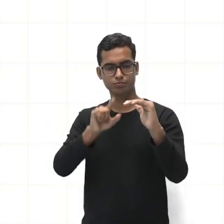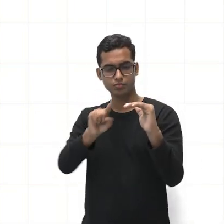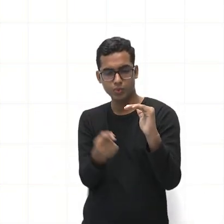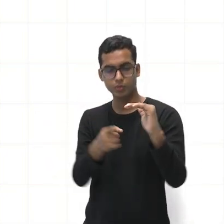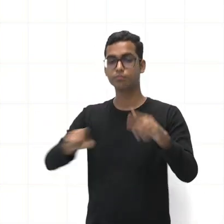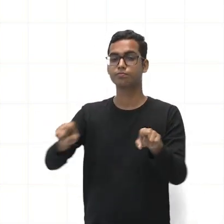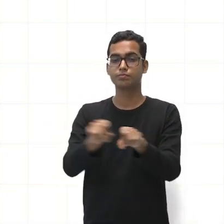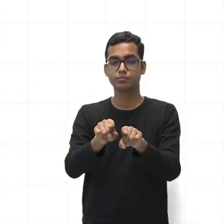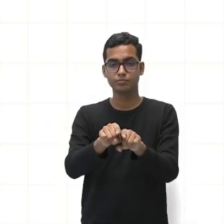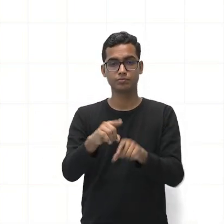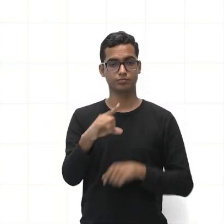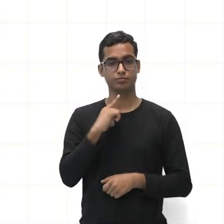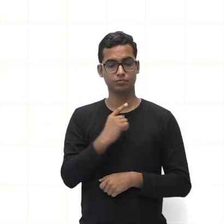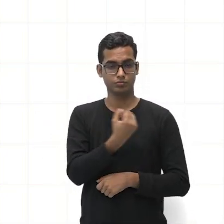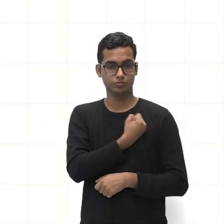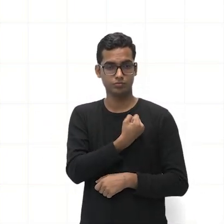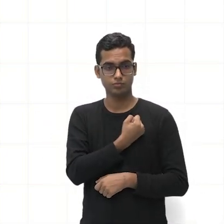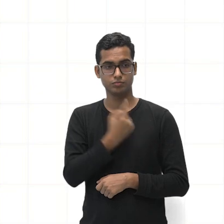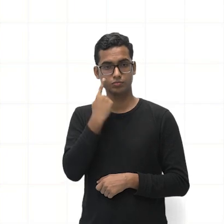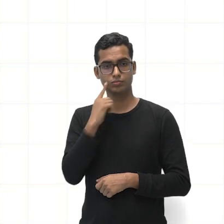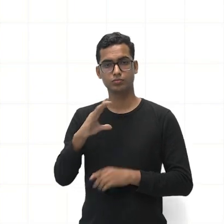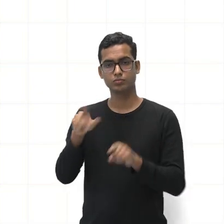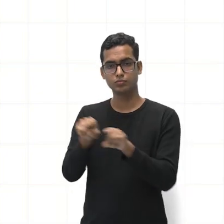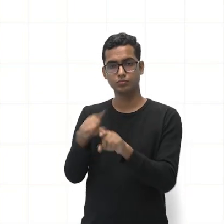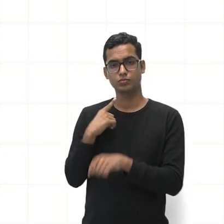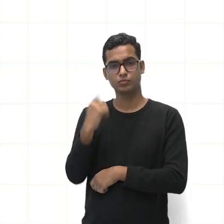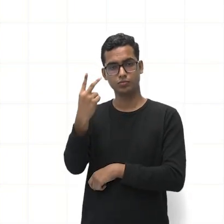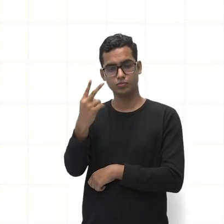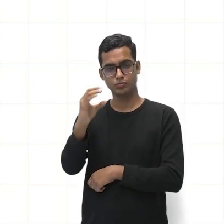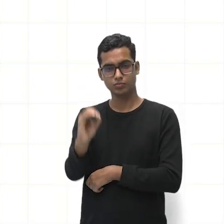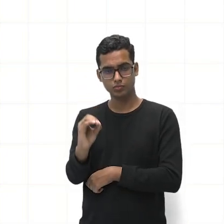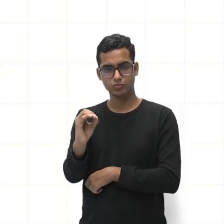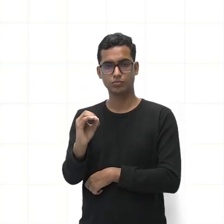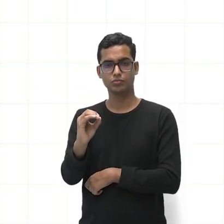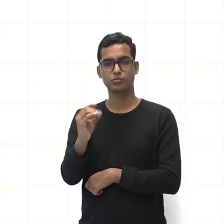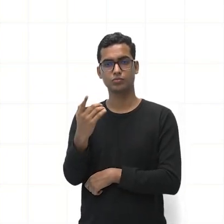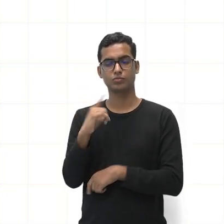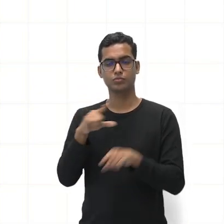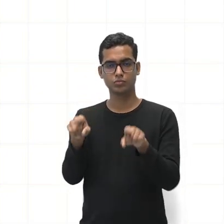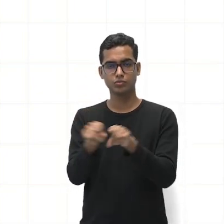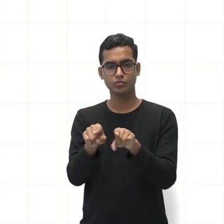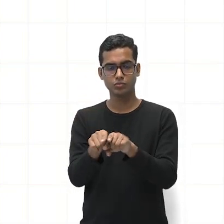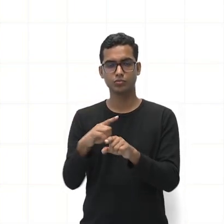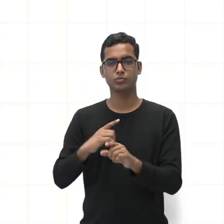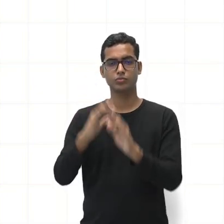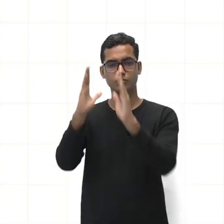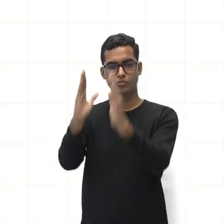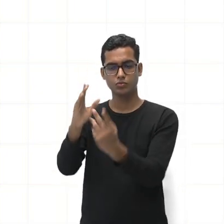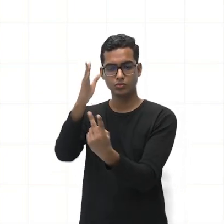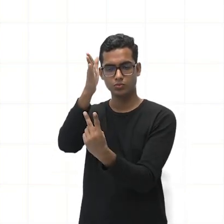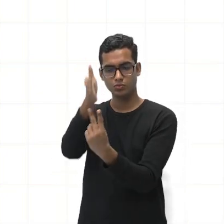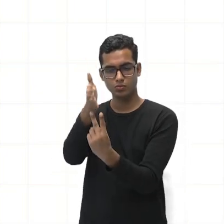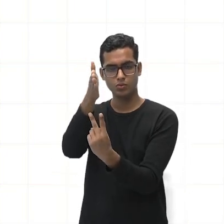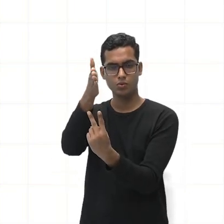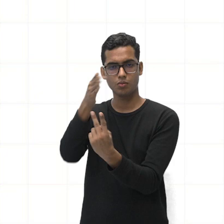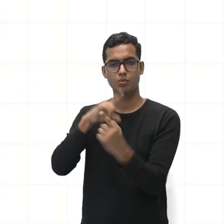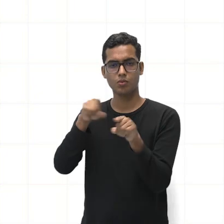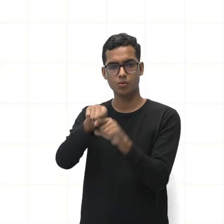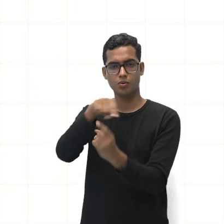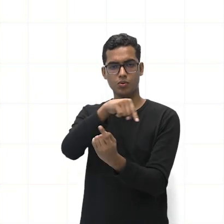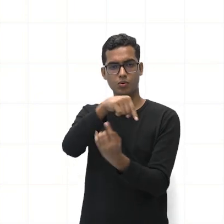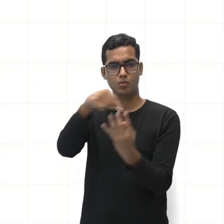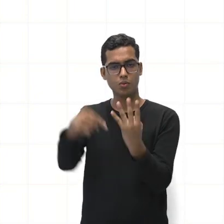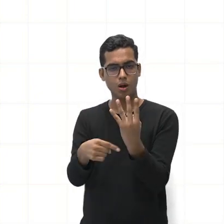de décimo, centésimo embaixo de centésimo, milésimo embaixo de milésimo, certo?